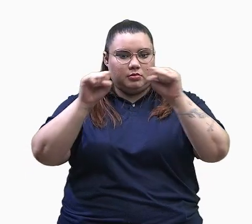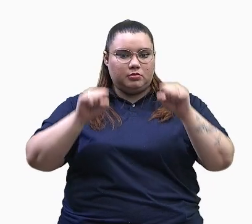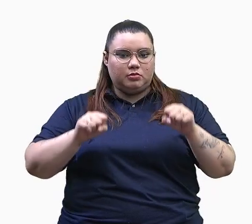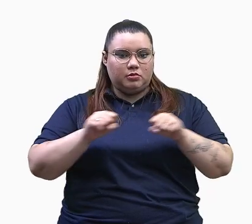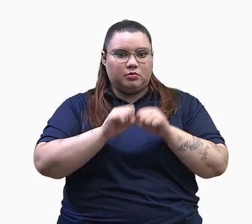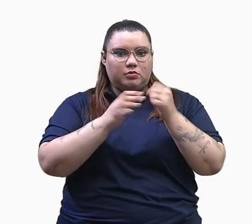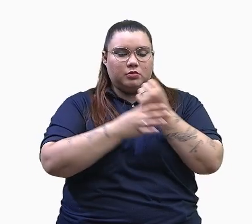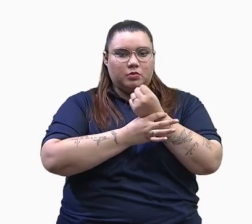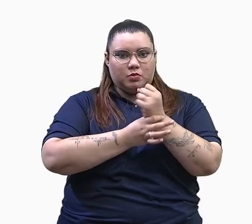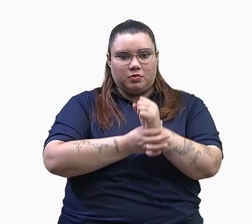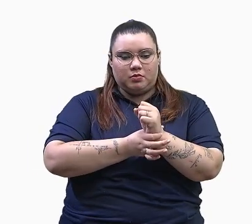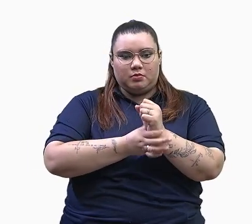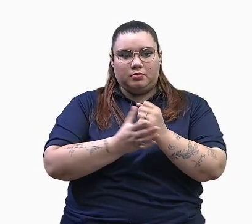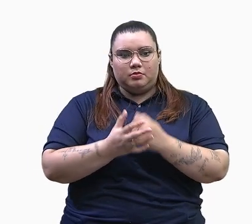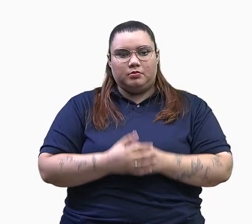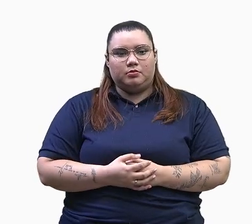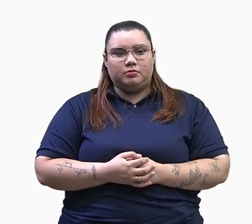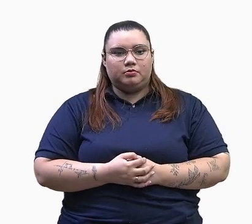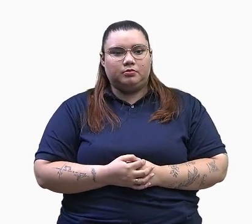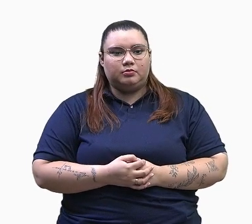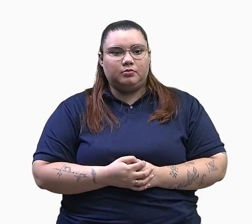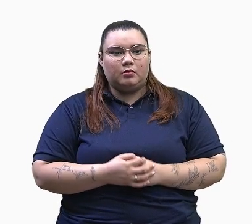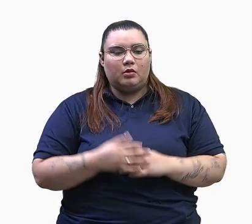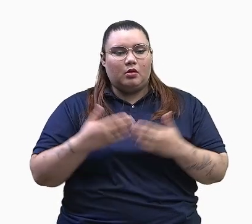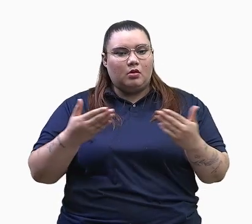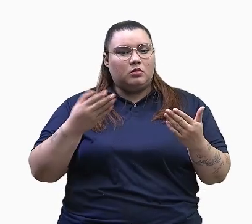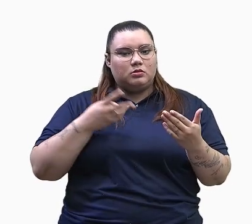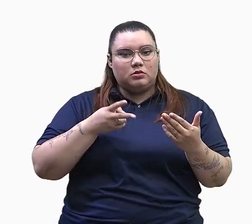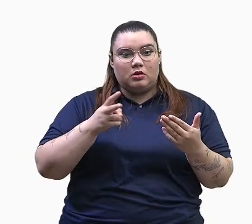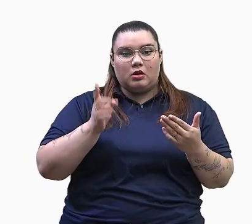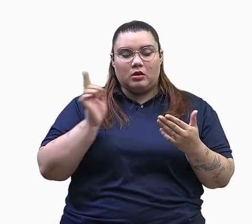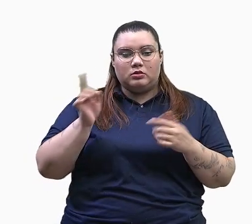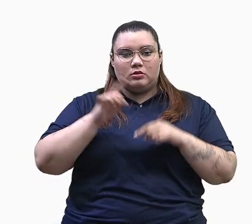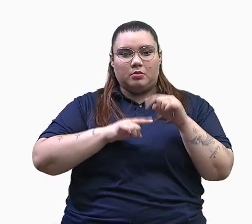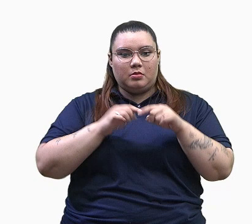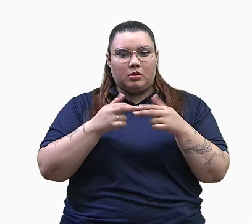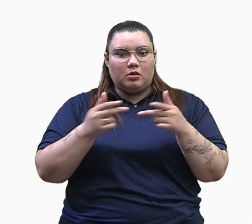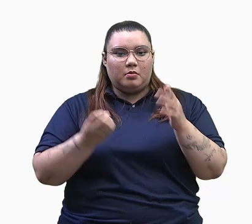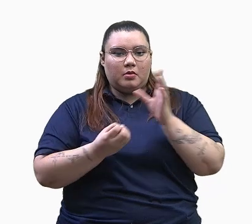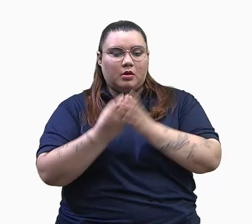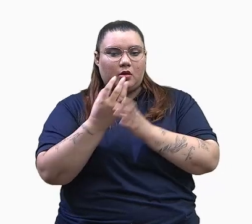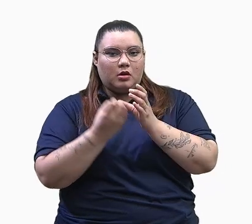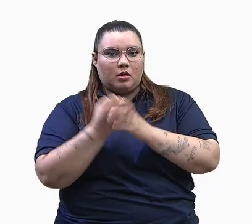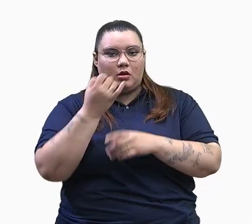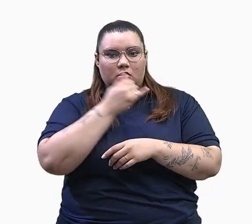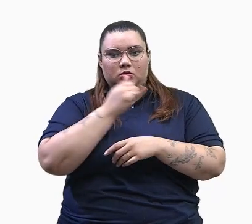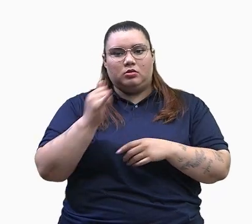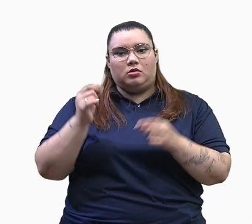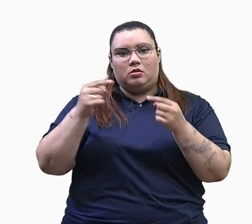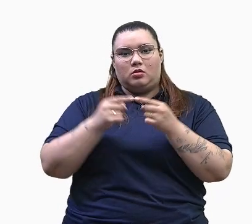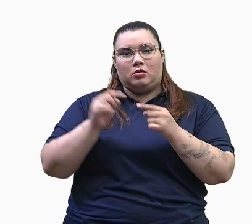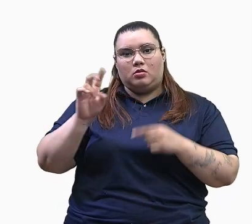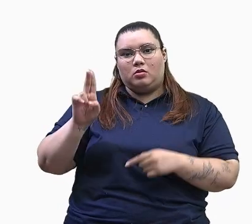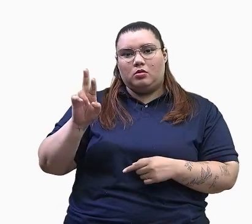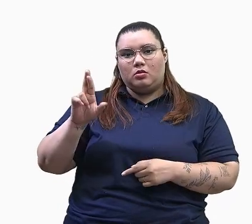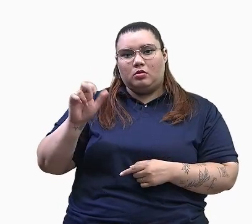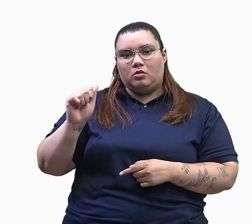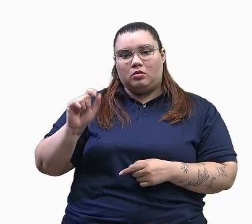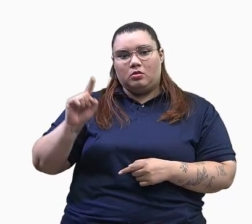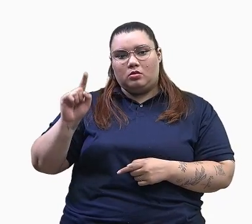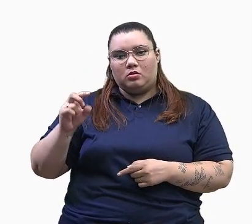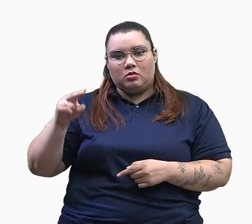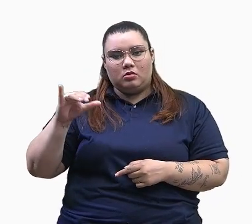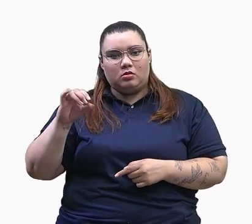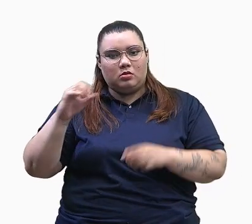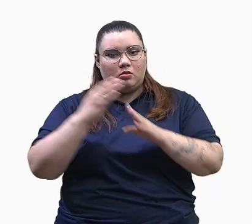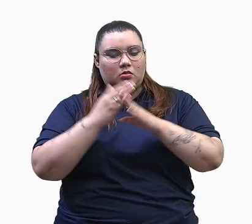contra acidentes. Combustível abundante, a matéria para geração de energia, né, que é aí no caso a matéria-prima urânio, ela é